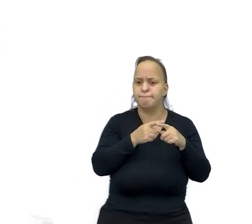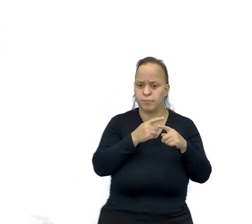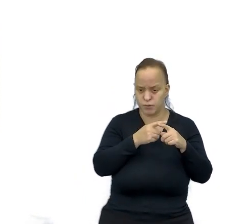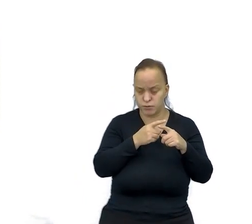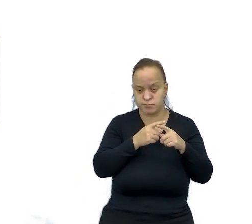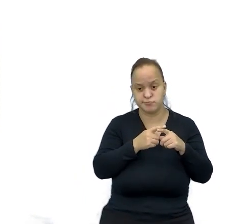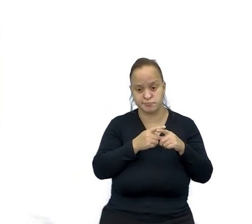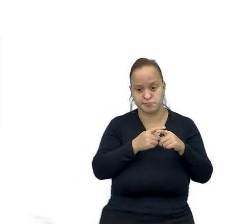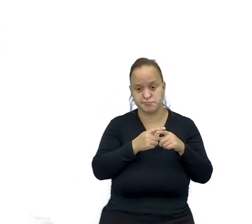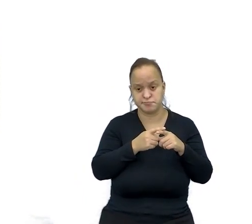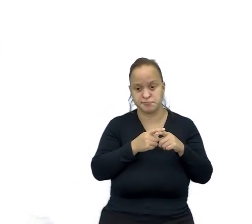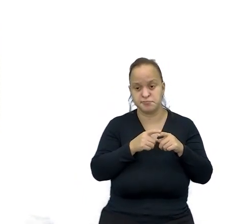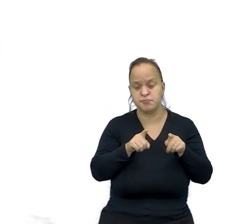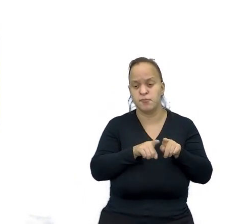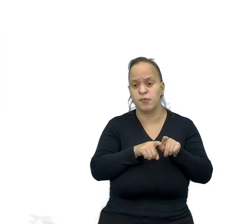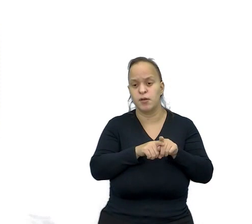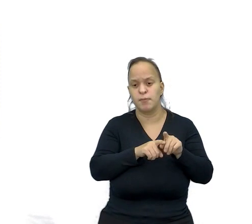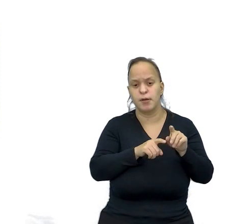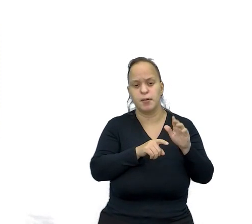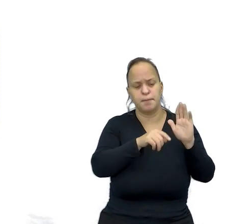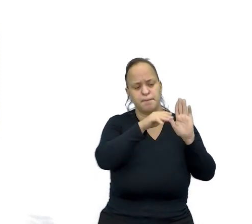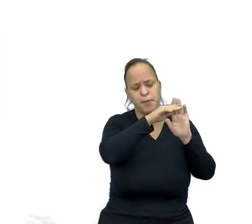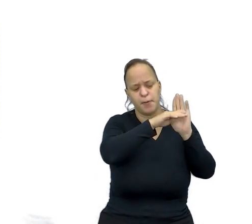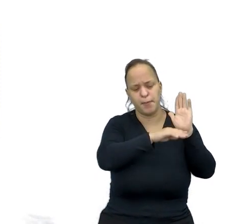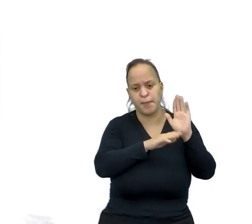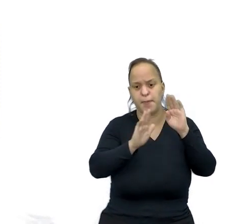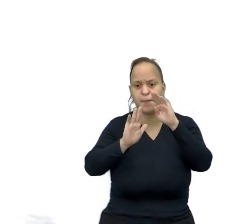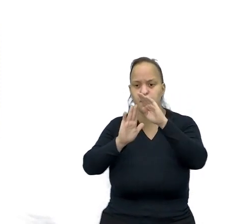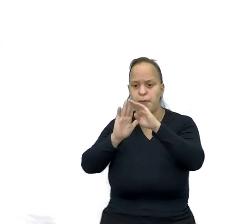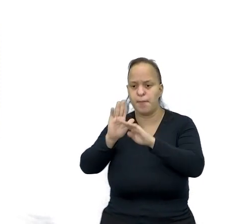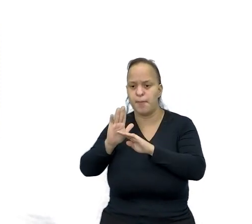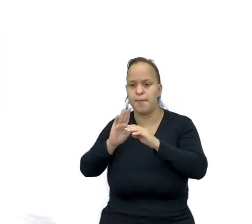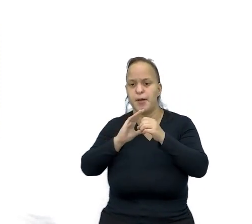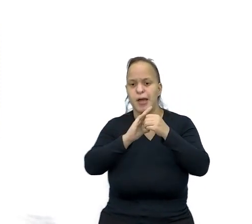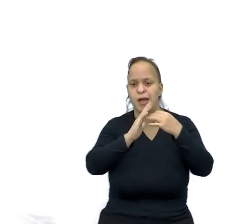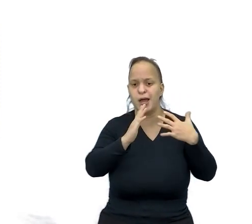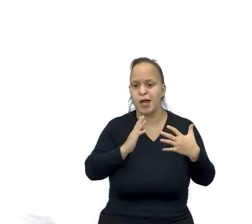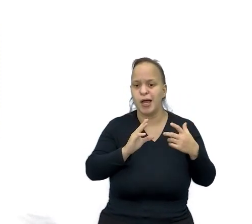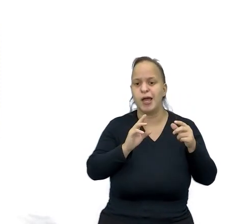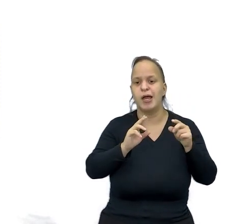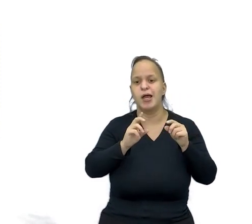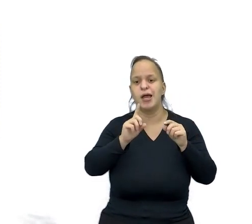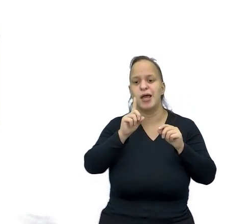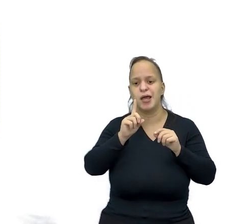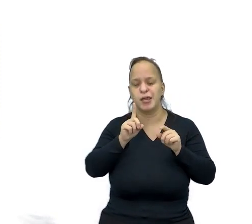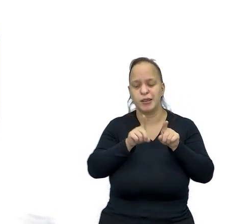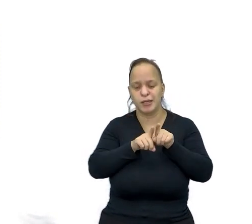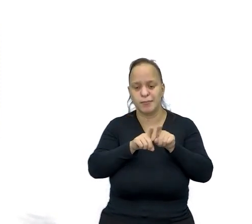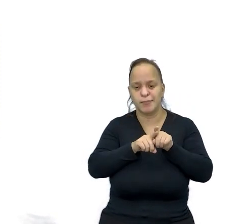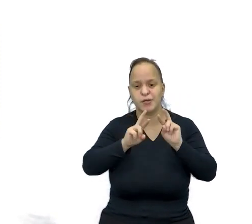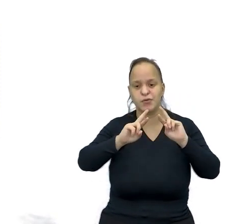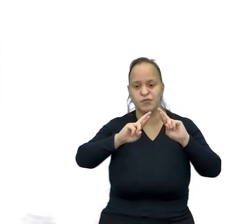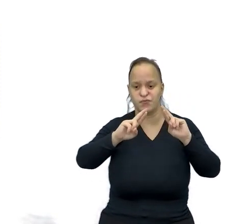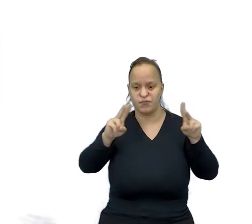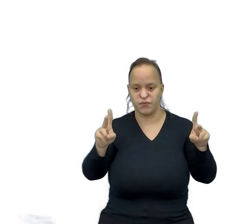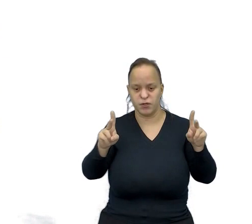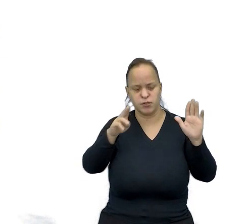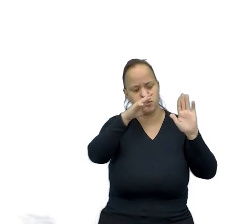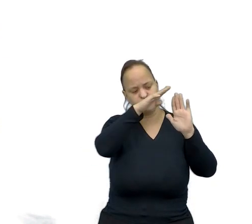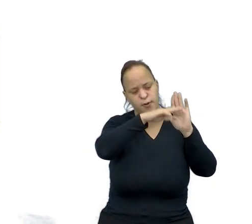diferentes. Elaborar uma lista apontando as características e diferenças, as igualdades e diferenças entre os 2 textos